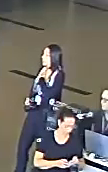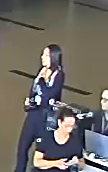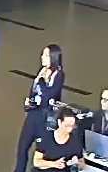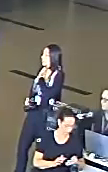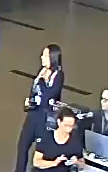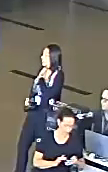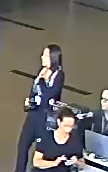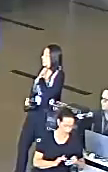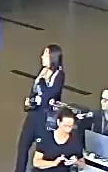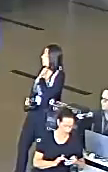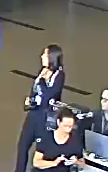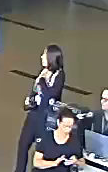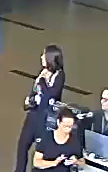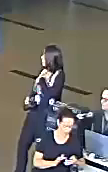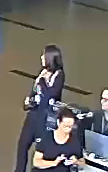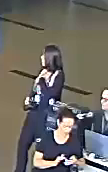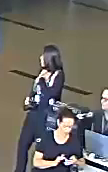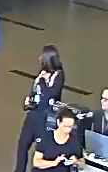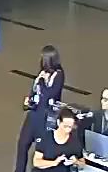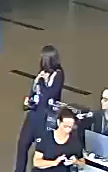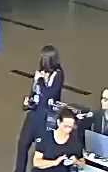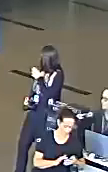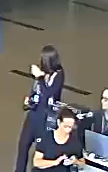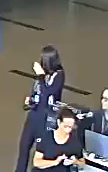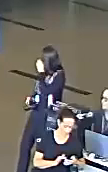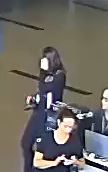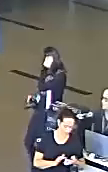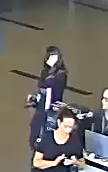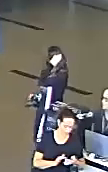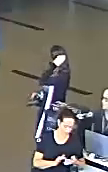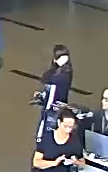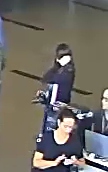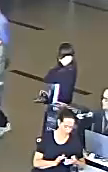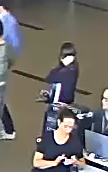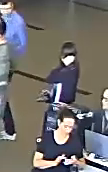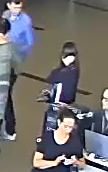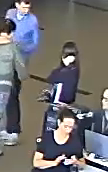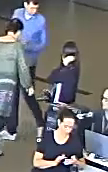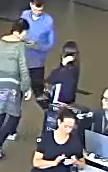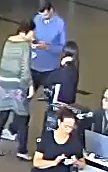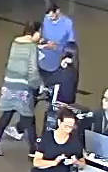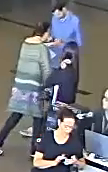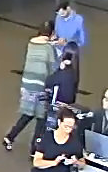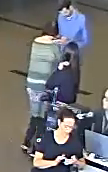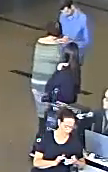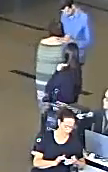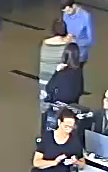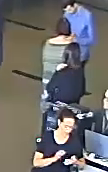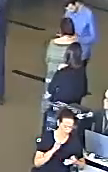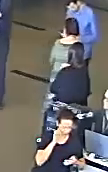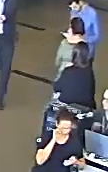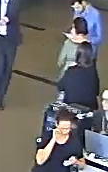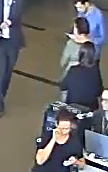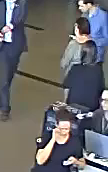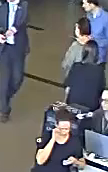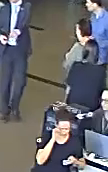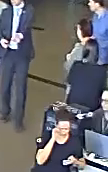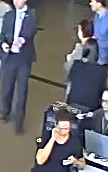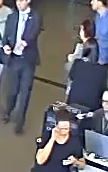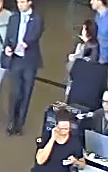presidência nos termos do parágrafo primeiro do artigo 132 do Regimento Interno dispensa a leitura da ata da reunião